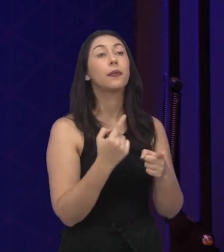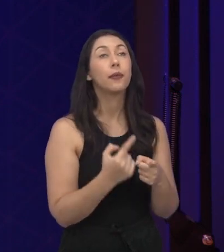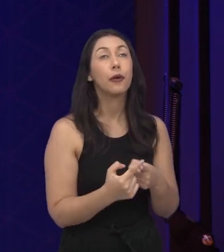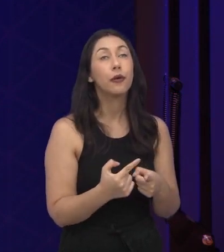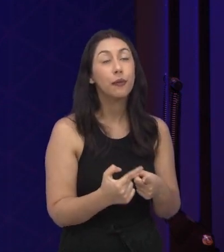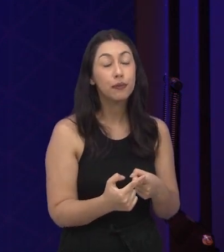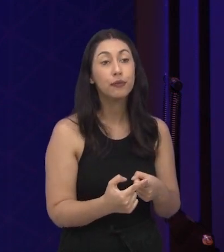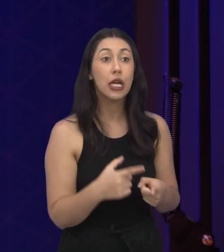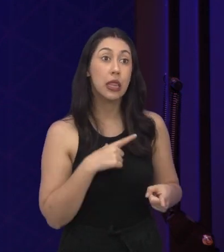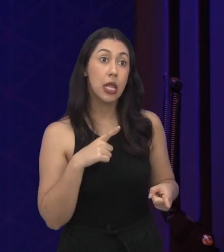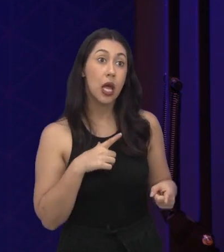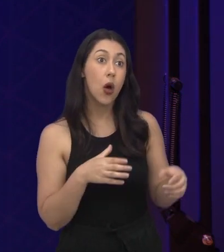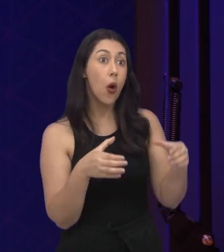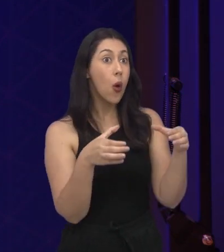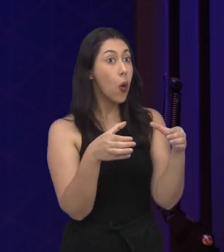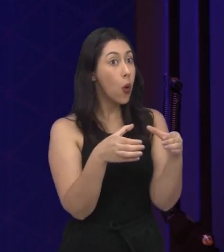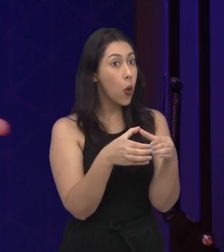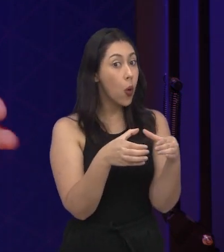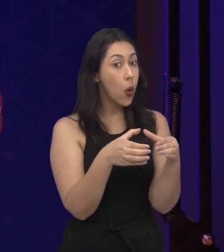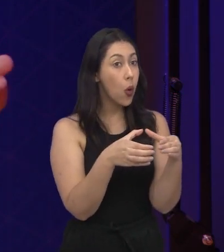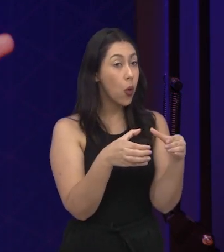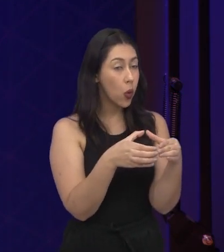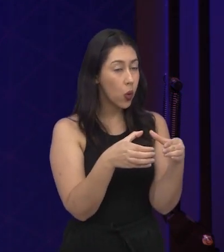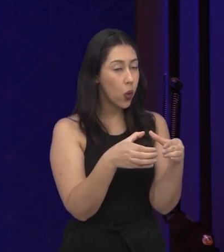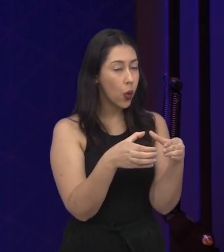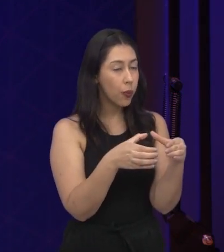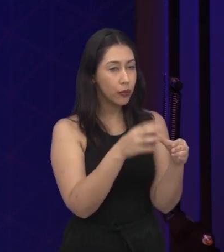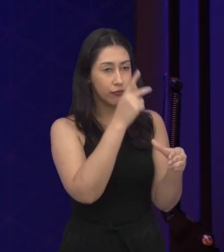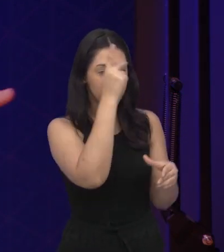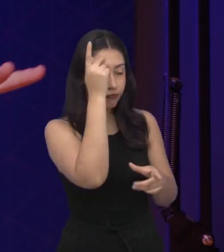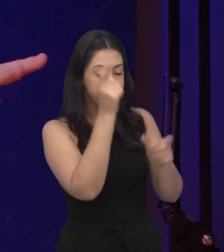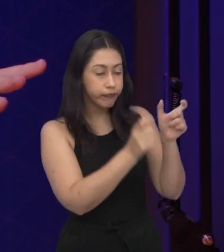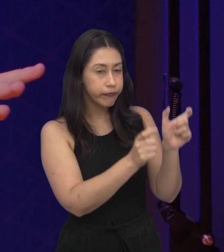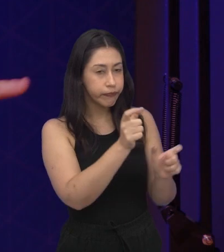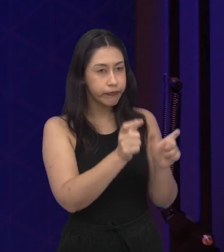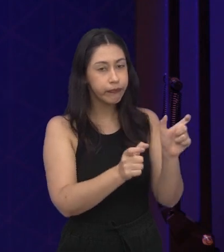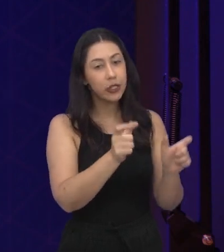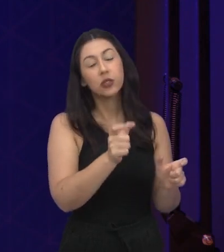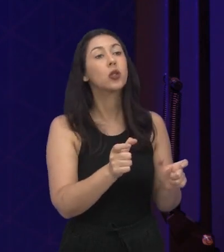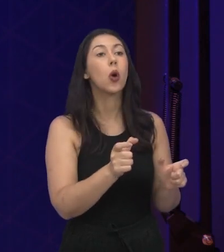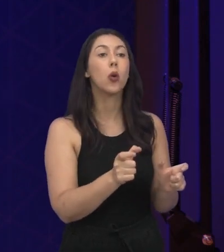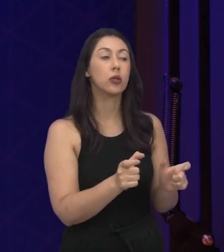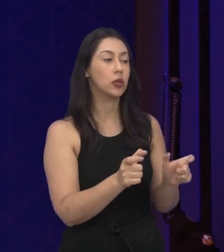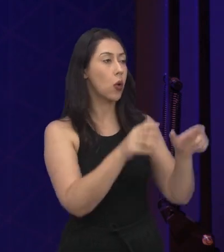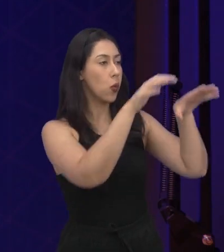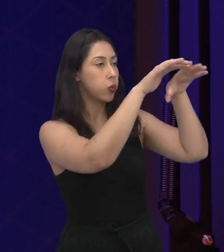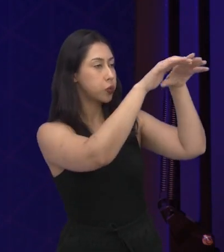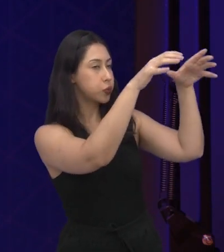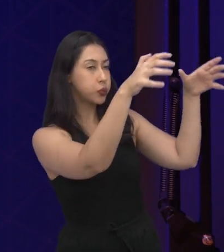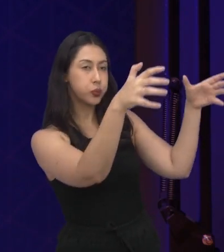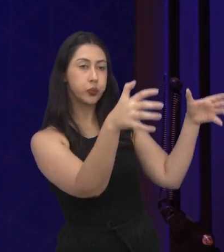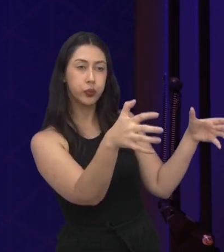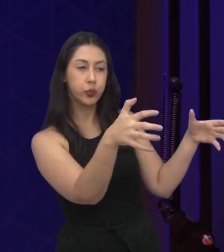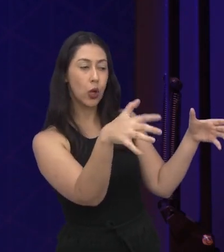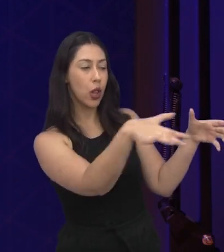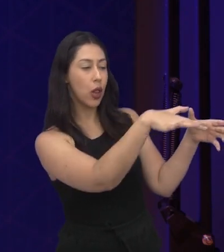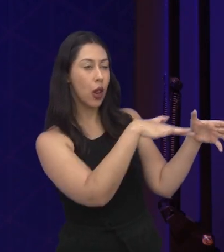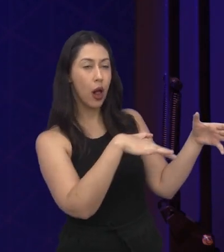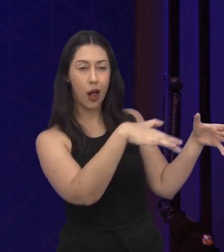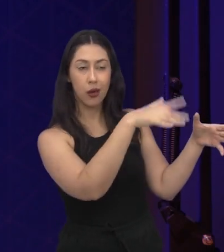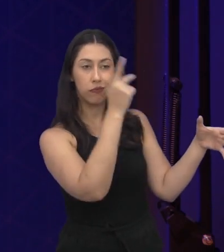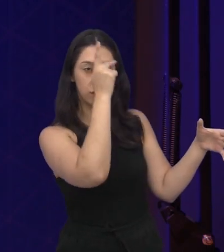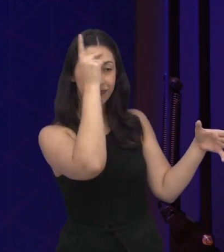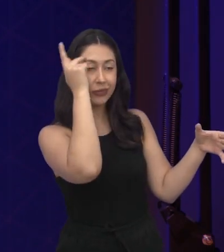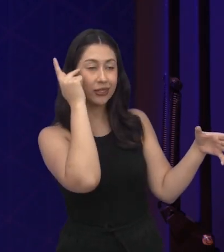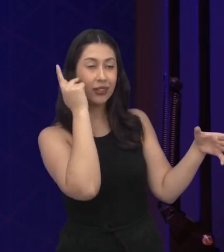então, uma galera que fica lá, né, fechado, que fica, tem no caso um lugar que é protegido, né, onde ficam